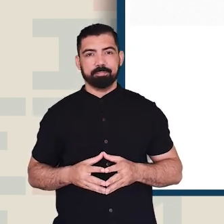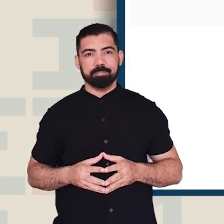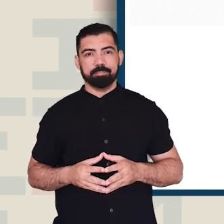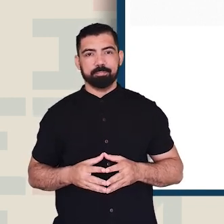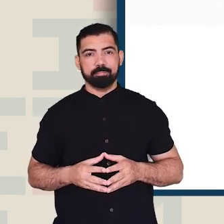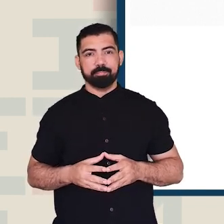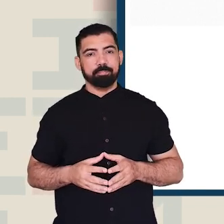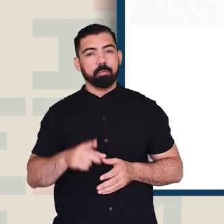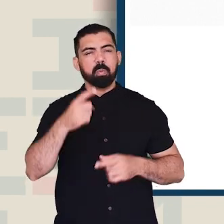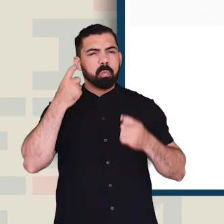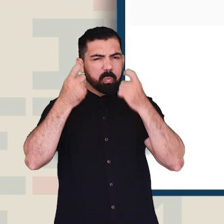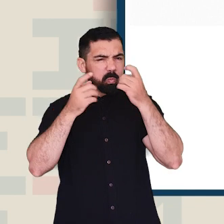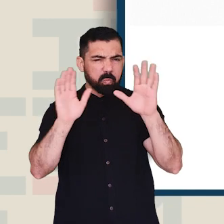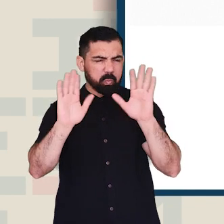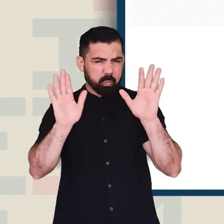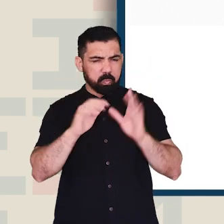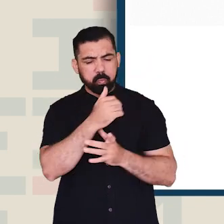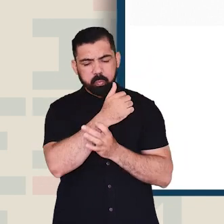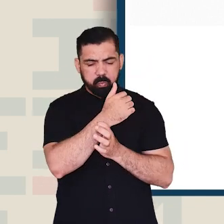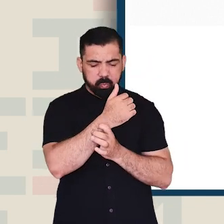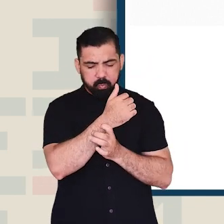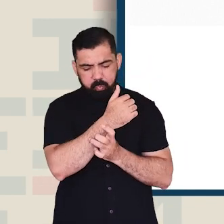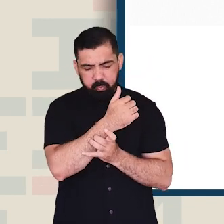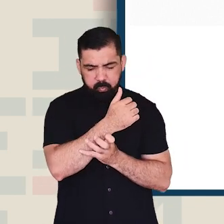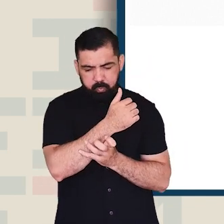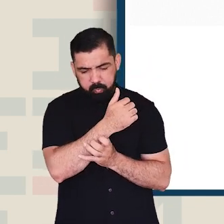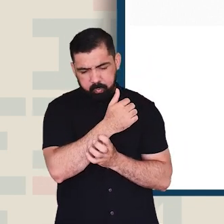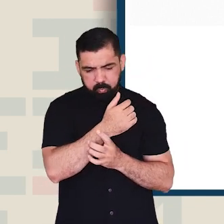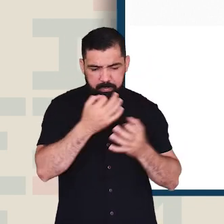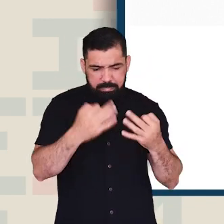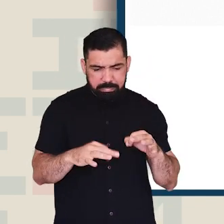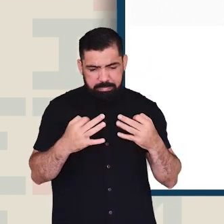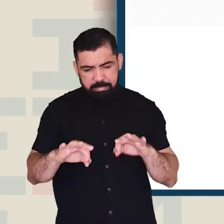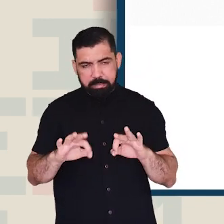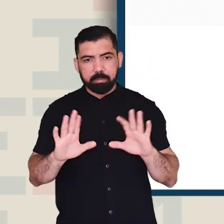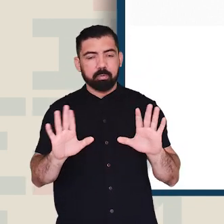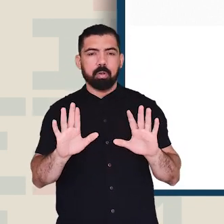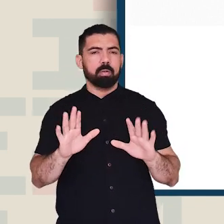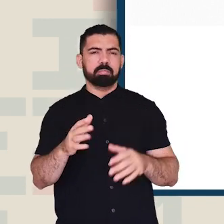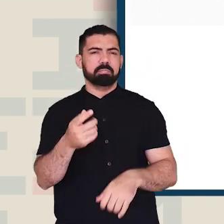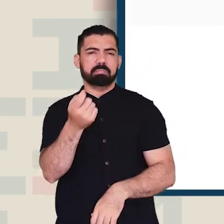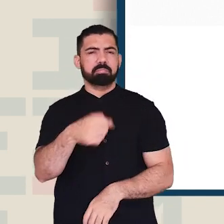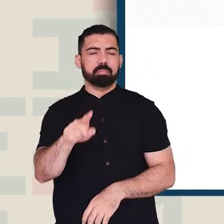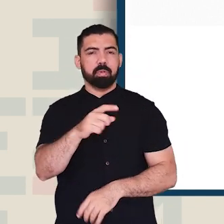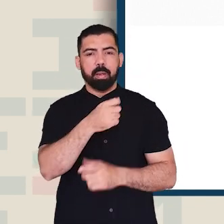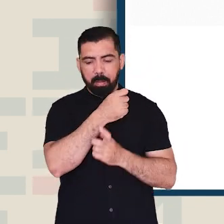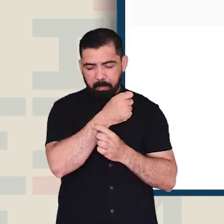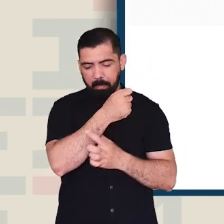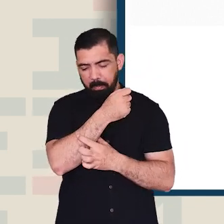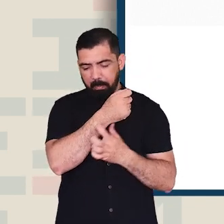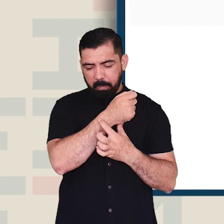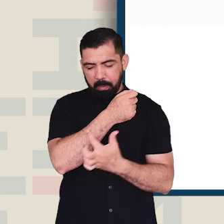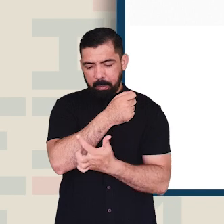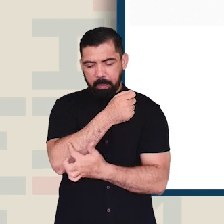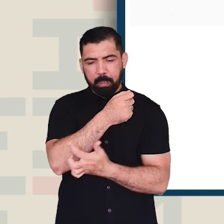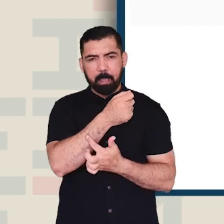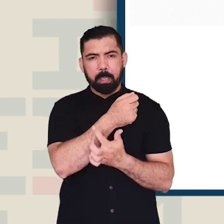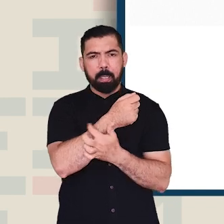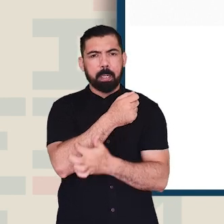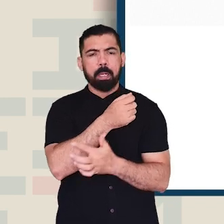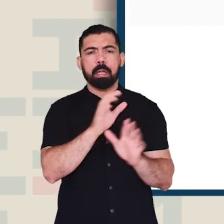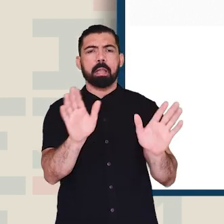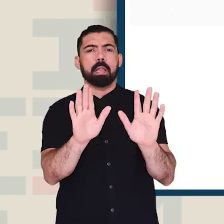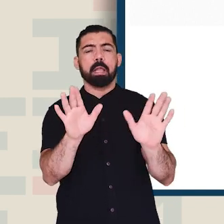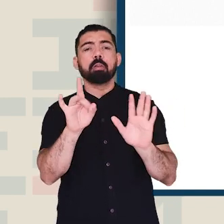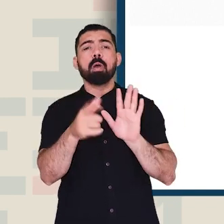Aqui vocês não se preocupem muito com digitação, né? Ah, mas o senhor está fazendo com o mesmo dedo, você está fazendo com o mesmo dedo. Não,